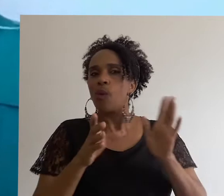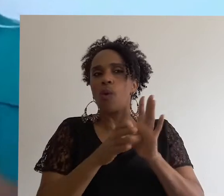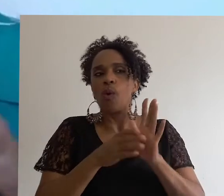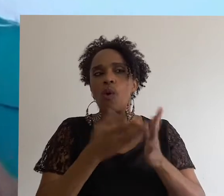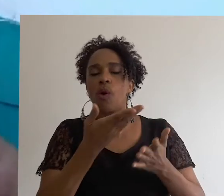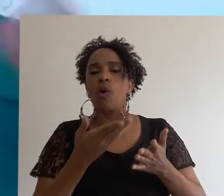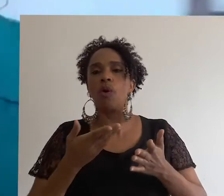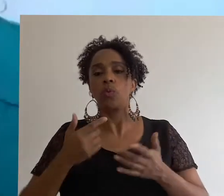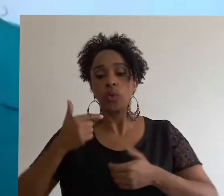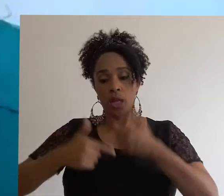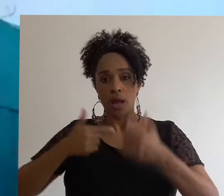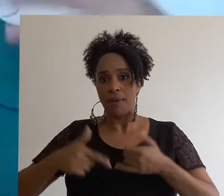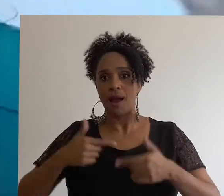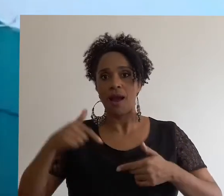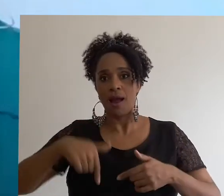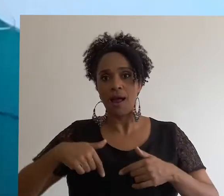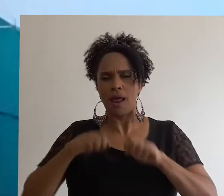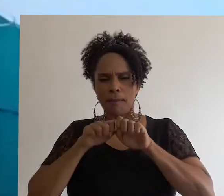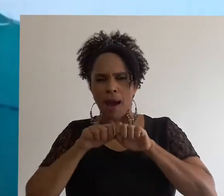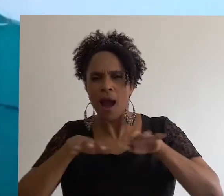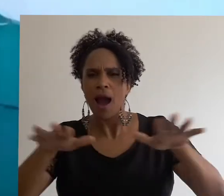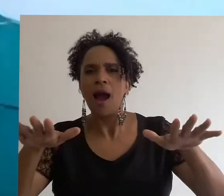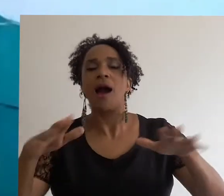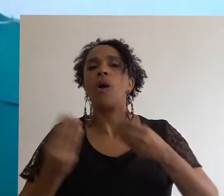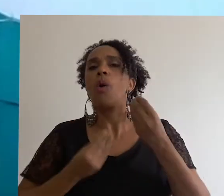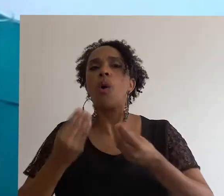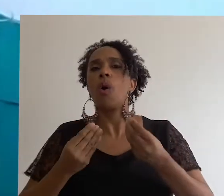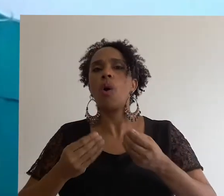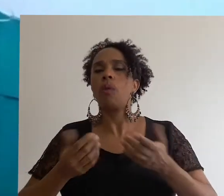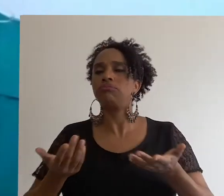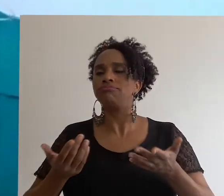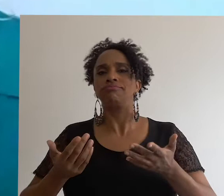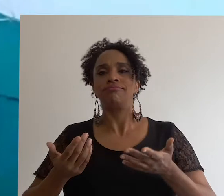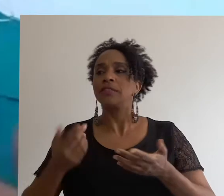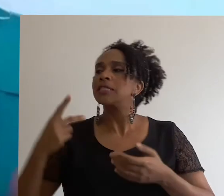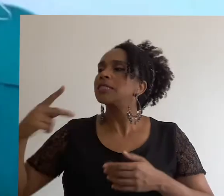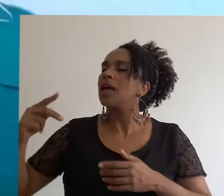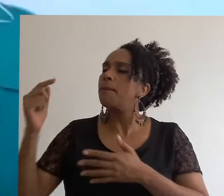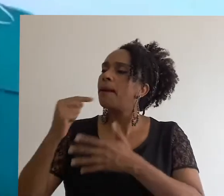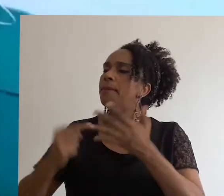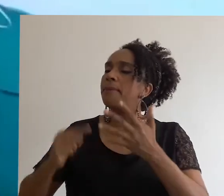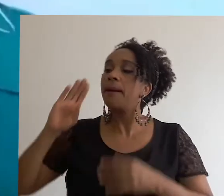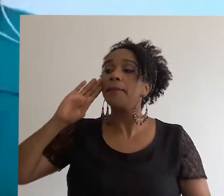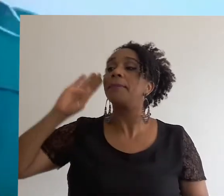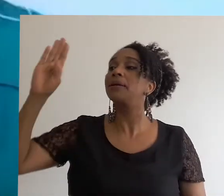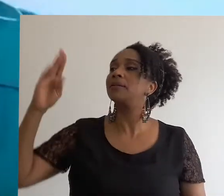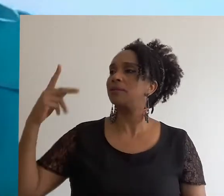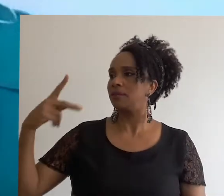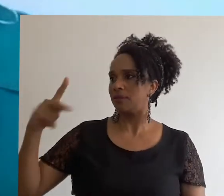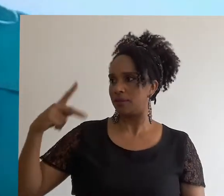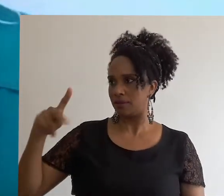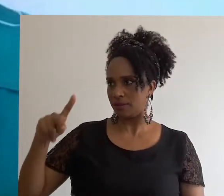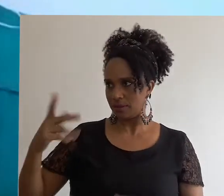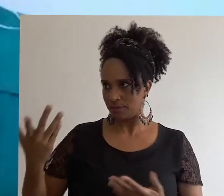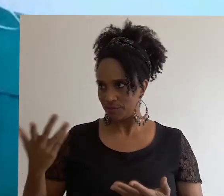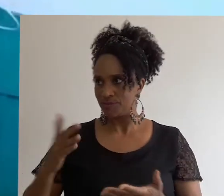fazer a difusão dessas informações, dessas realizações todas do Instituto. quais são as ações, os principais eixos que têm